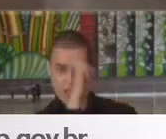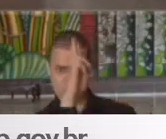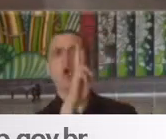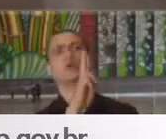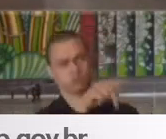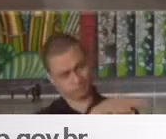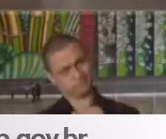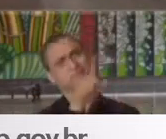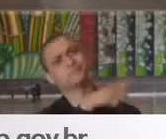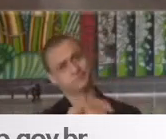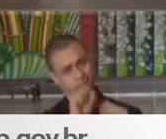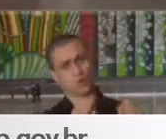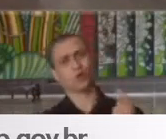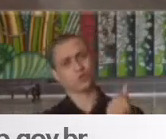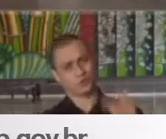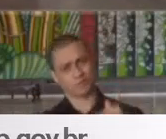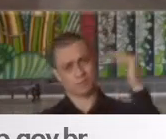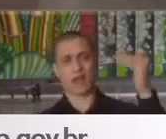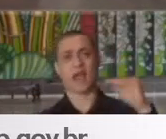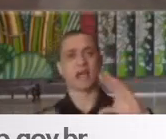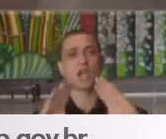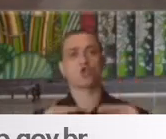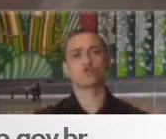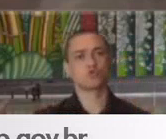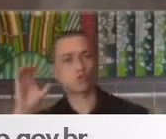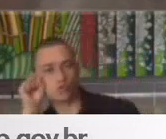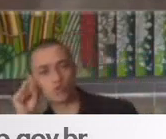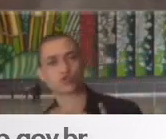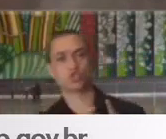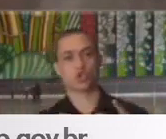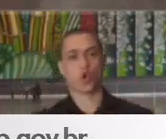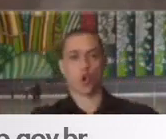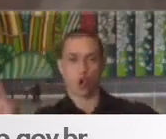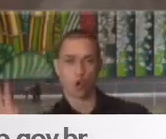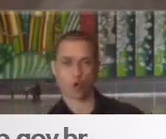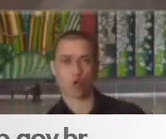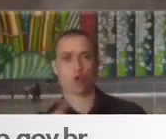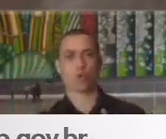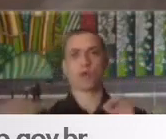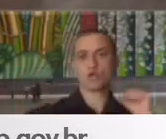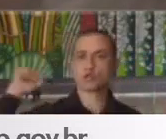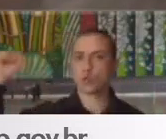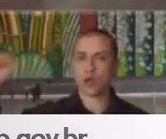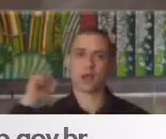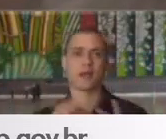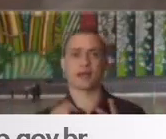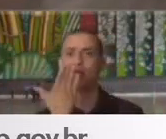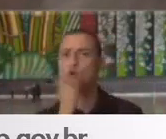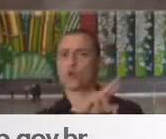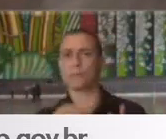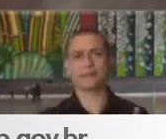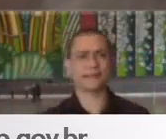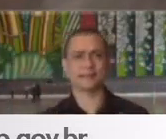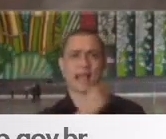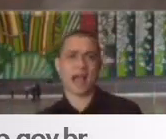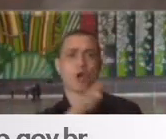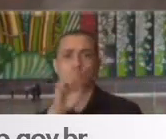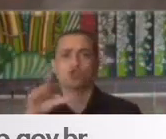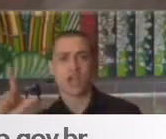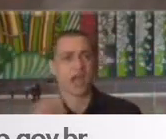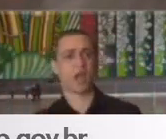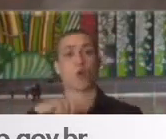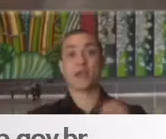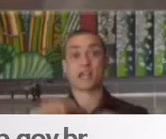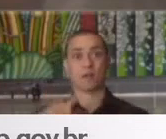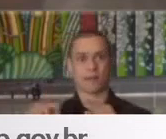os patamares, desde colchões, roupas de cama, toalhas, alimentos em grande volume, álcool gel,